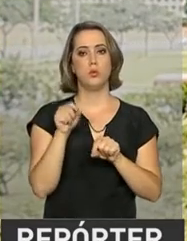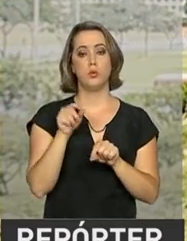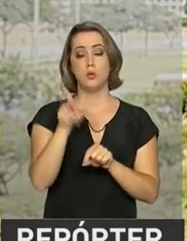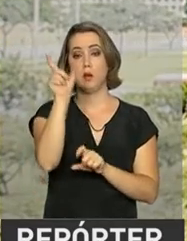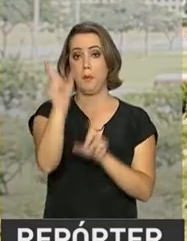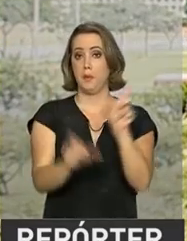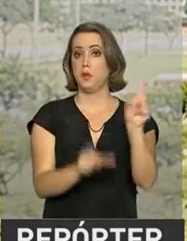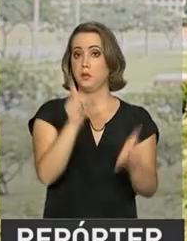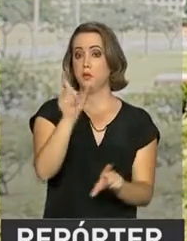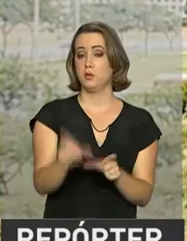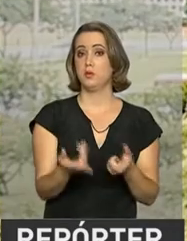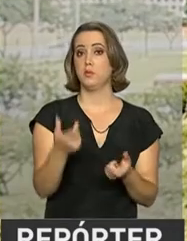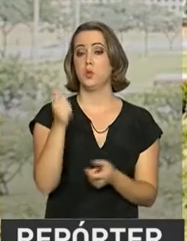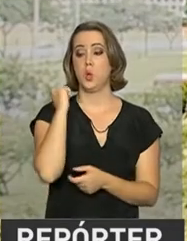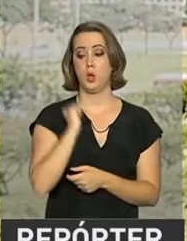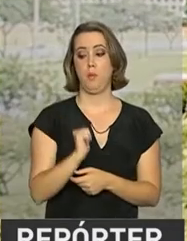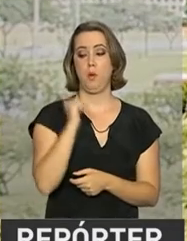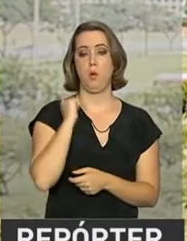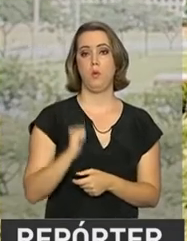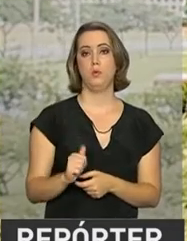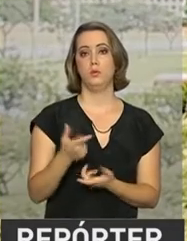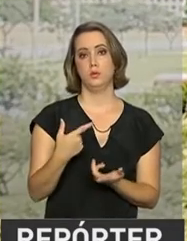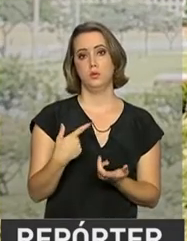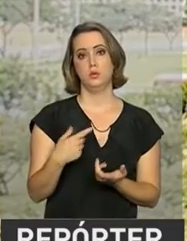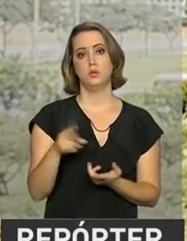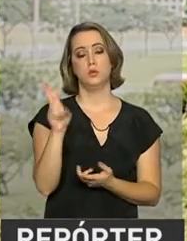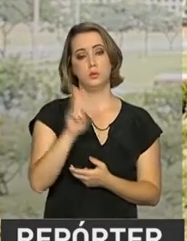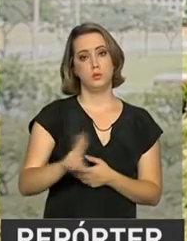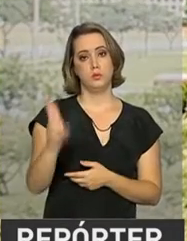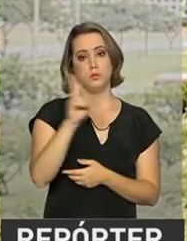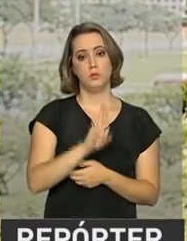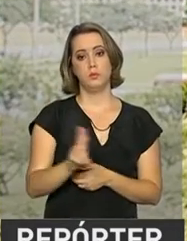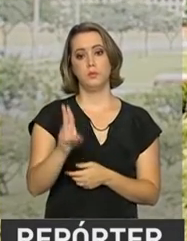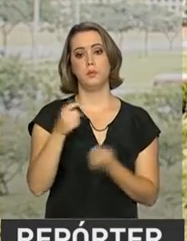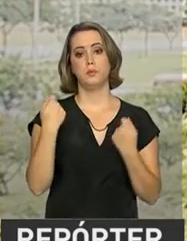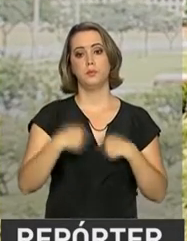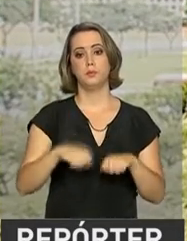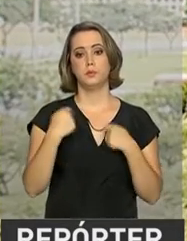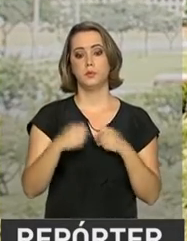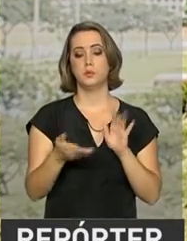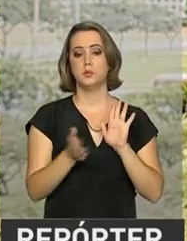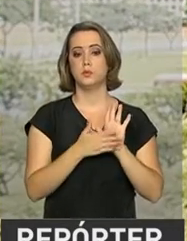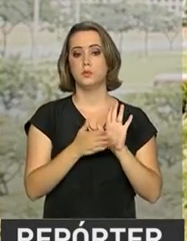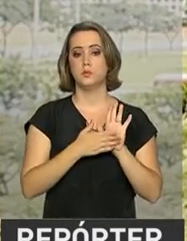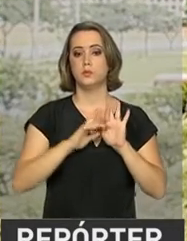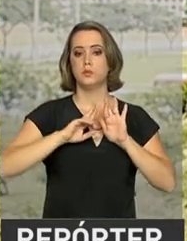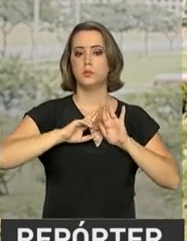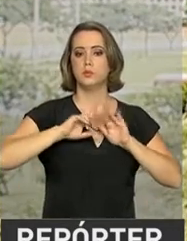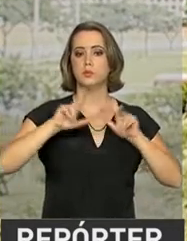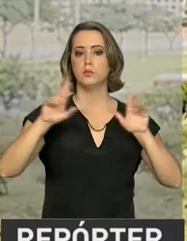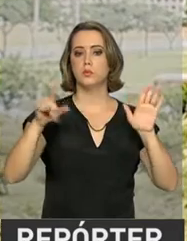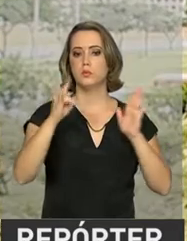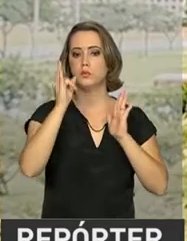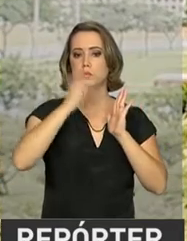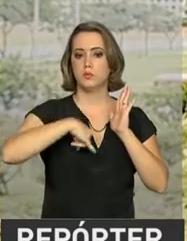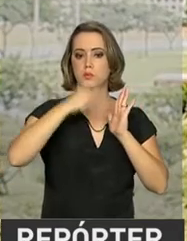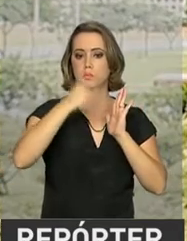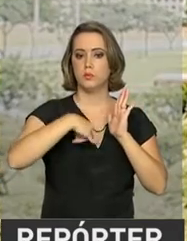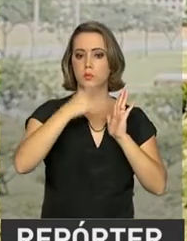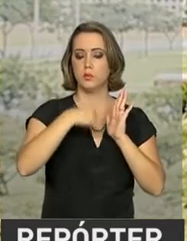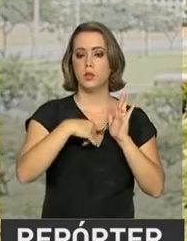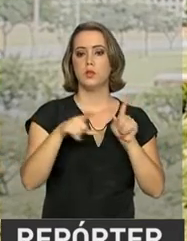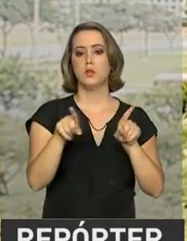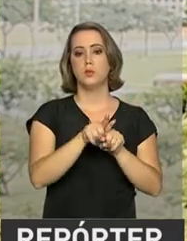a uma bolsa de estudos na universidade deve apresentar vários documentos originais